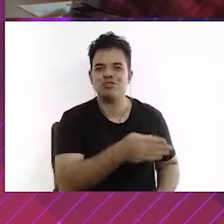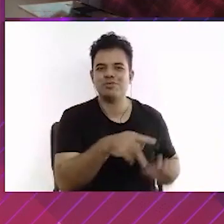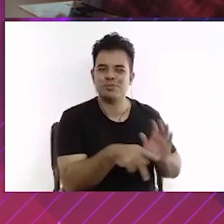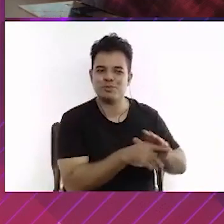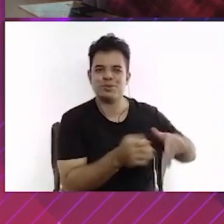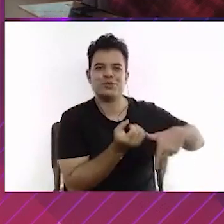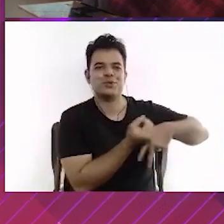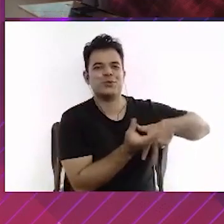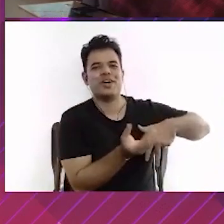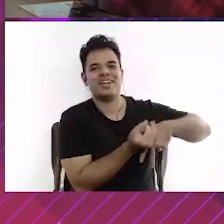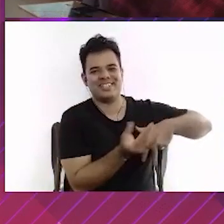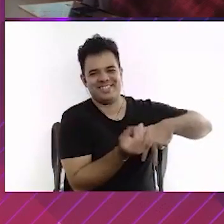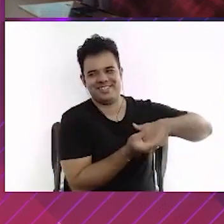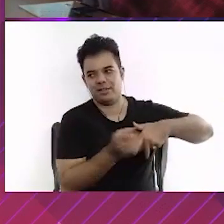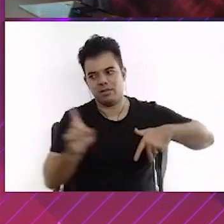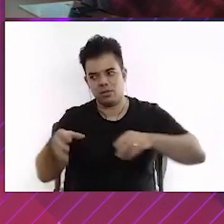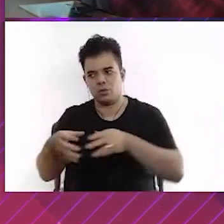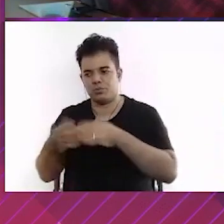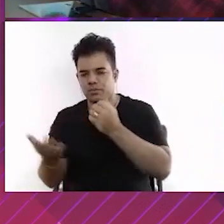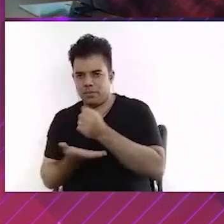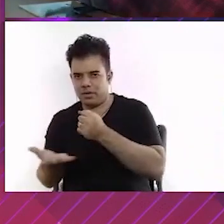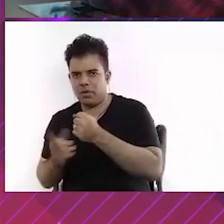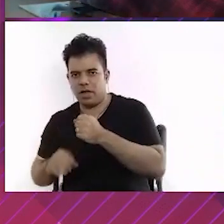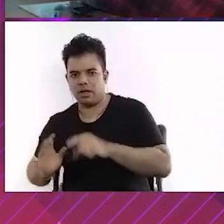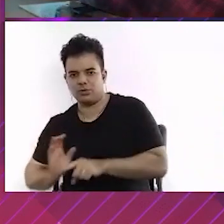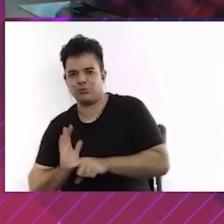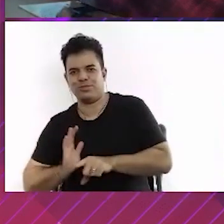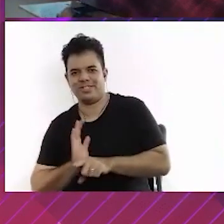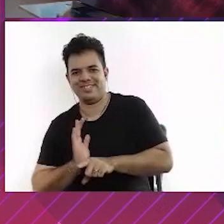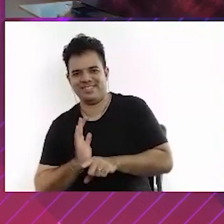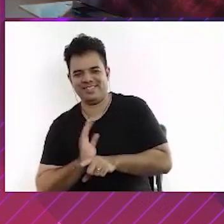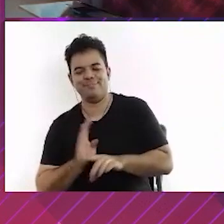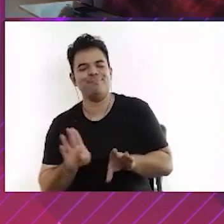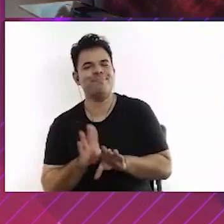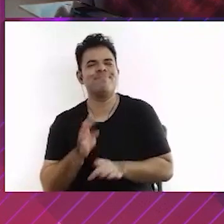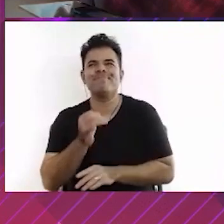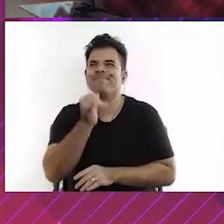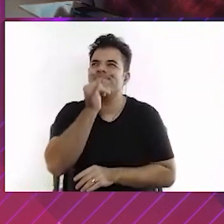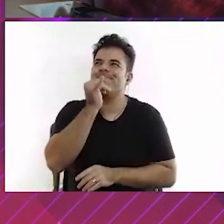Então, assim, a ideia era fazer como é que eu posso dizer?